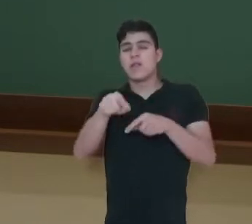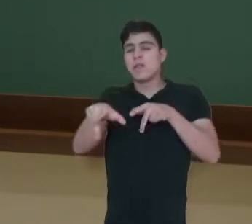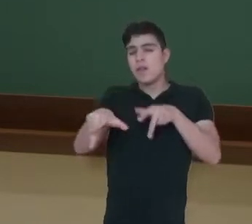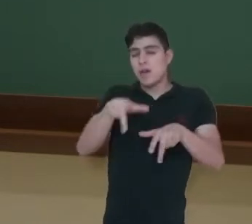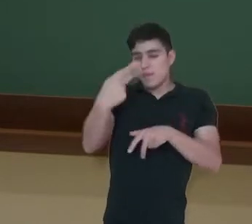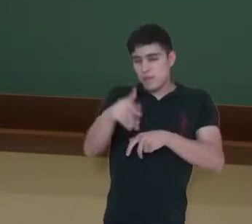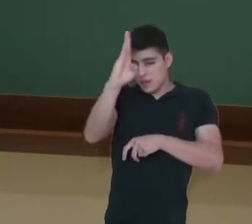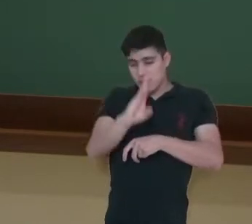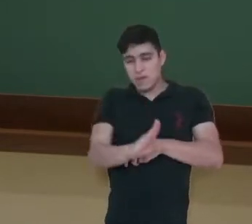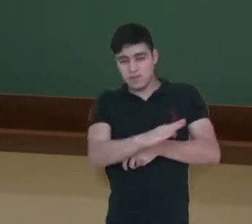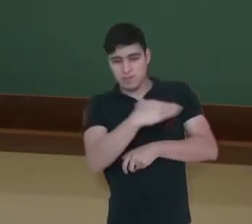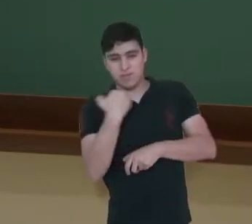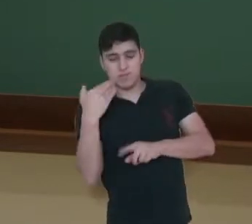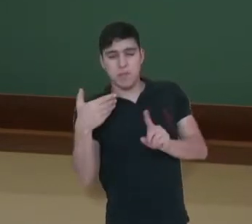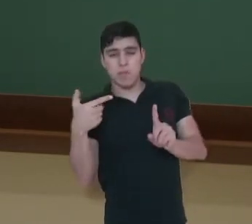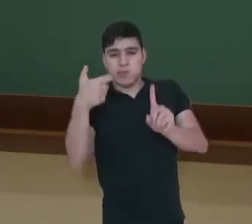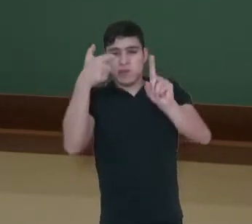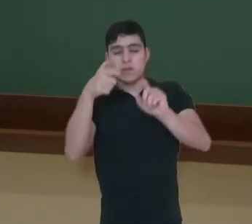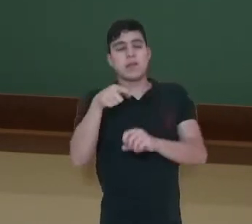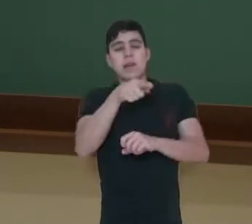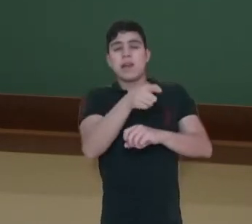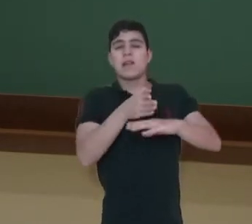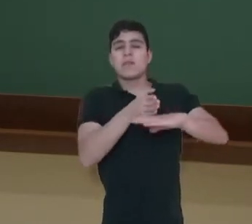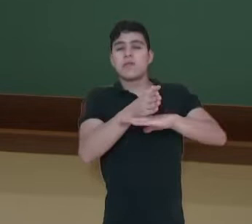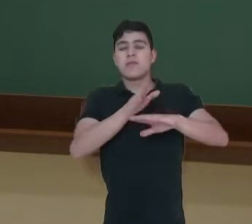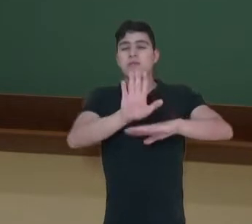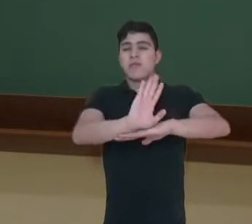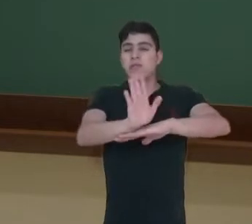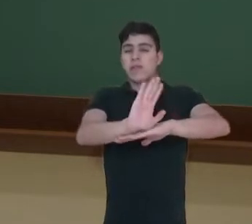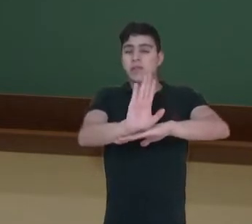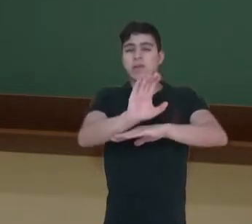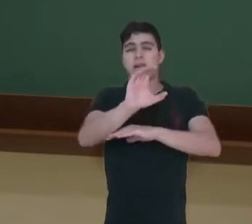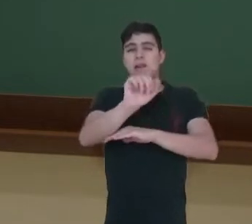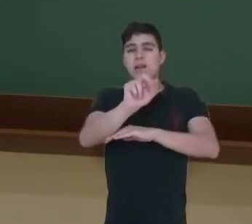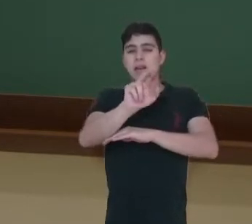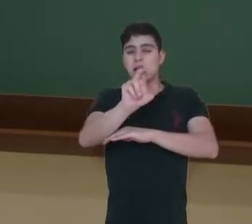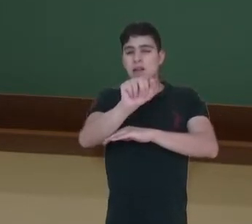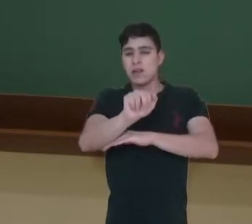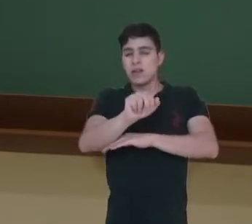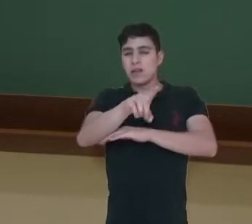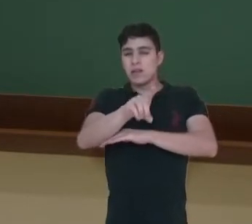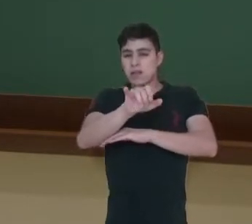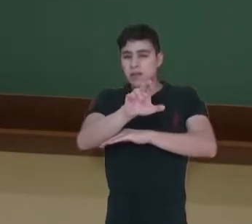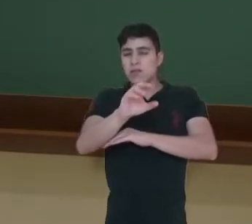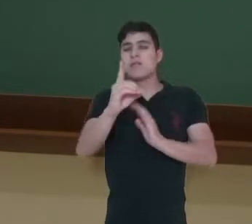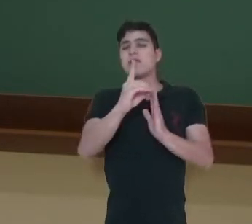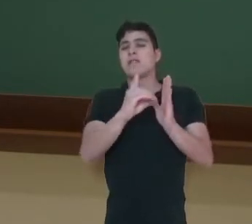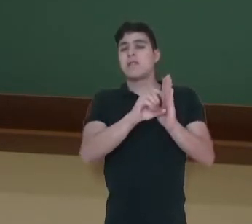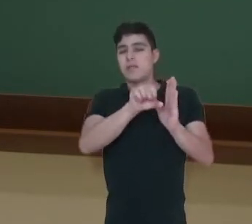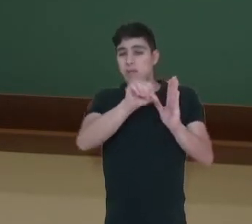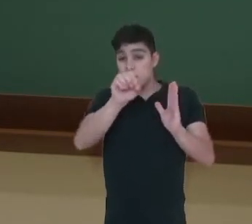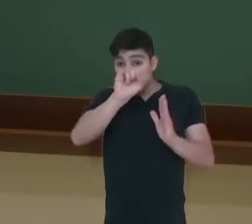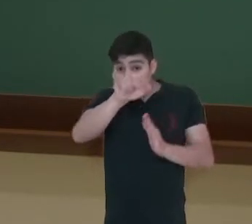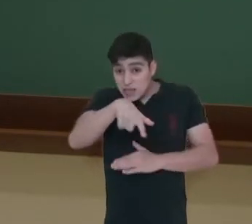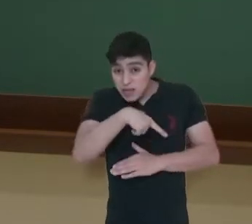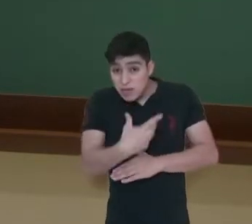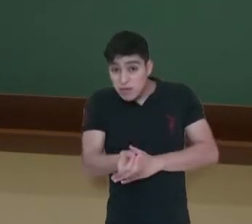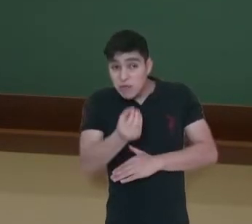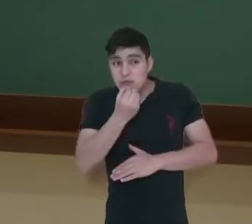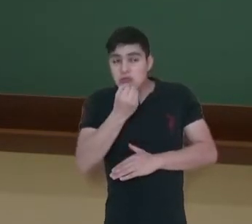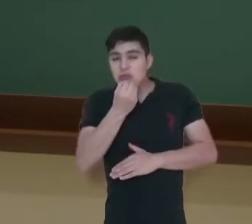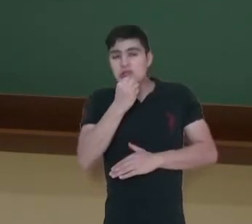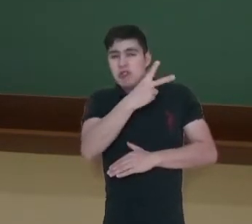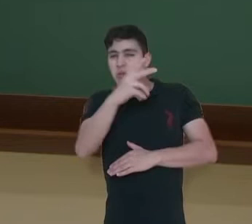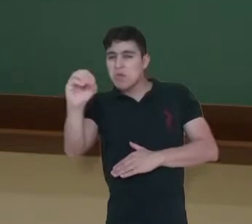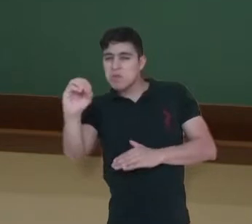foi morto e ele participou inclusive daquele filme chamado Carandiru, um filme que foi da década de 90. Se vocês tiverem a chance, década de 90 ou 2000, agora não